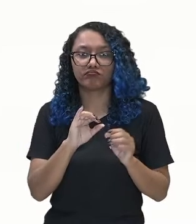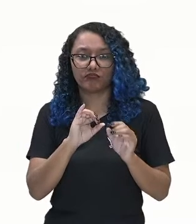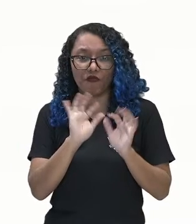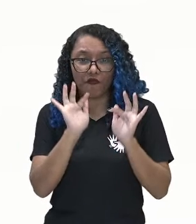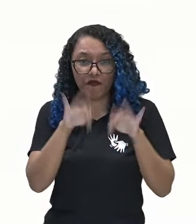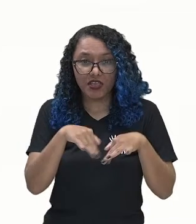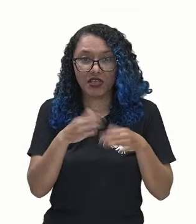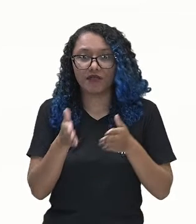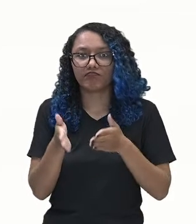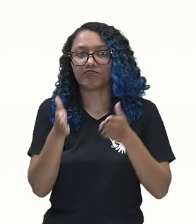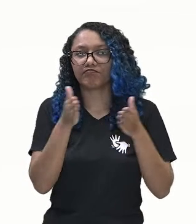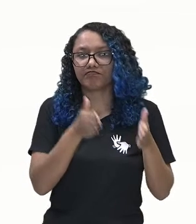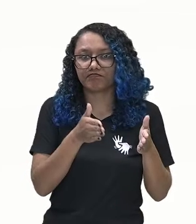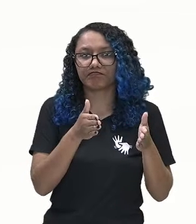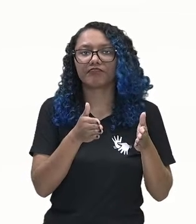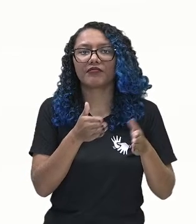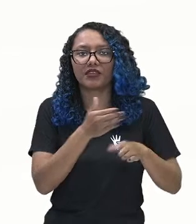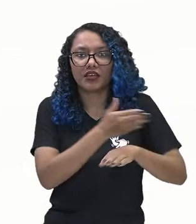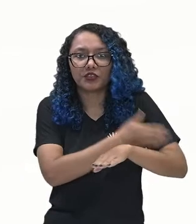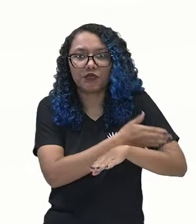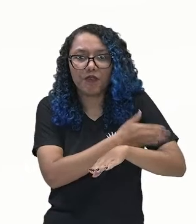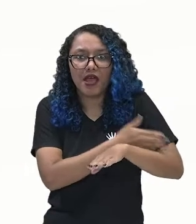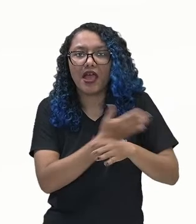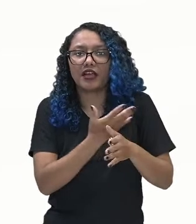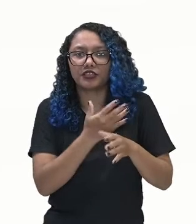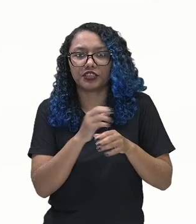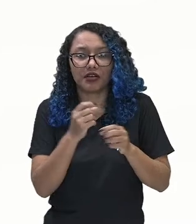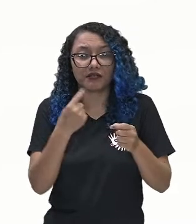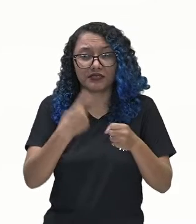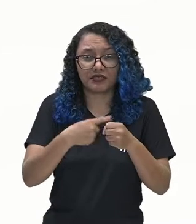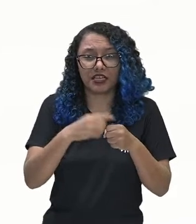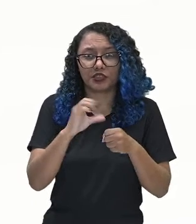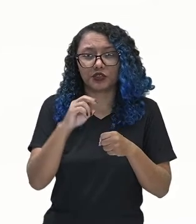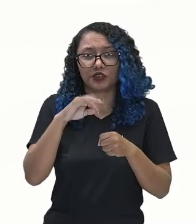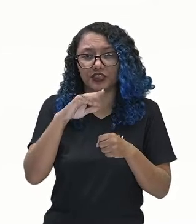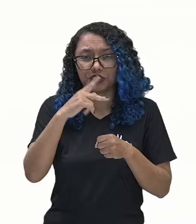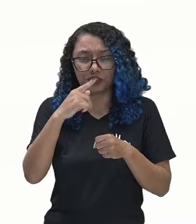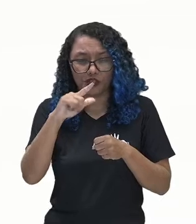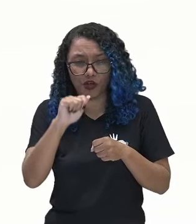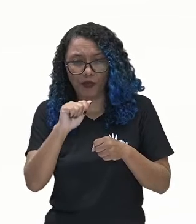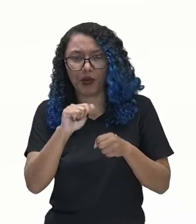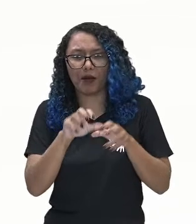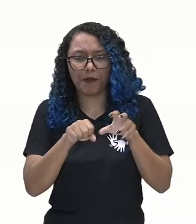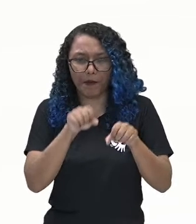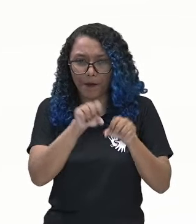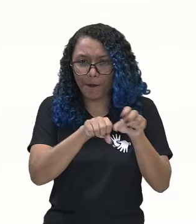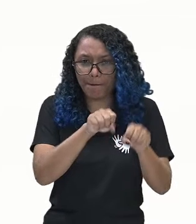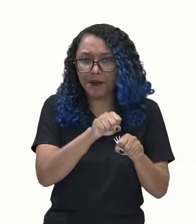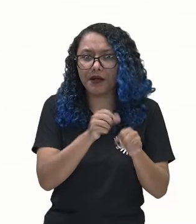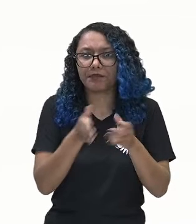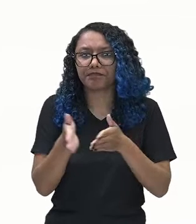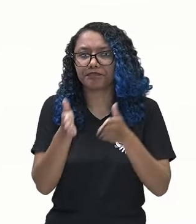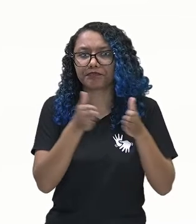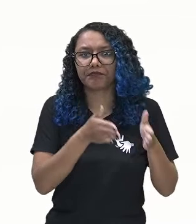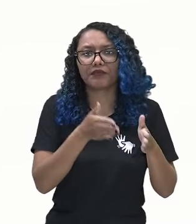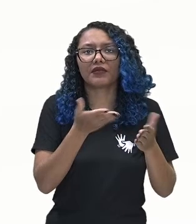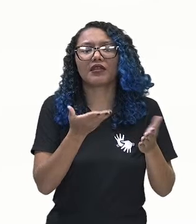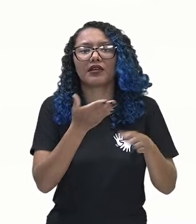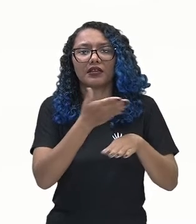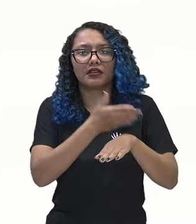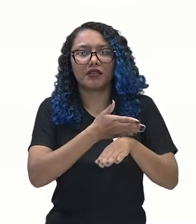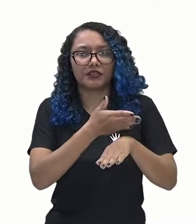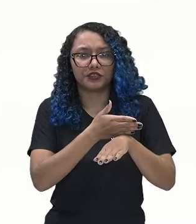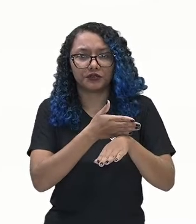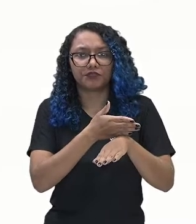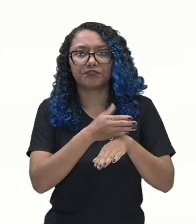de Constantinopla pelos turcos. Aí nós já vamos ter a Idade Média. E nessas contagens, né, a